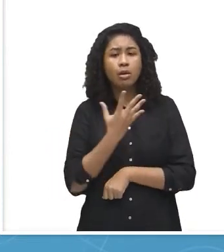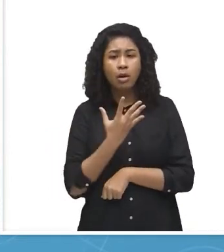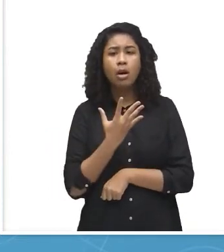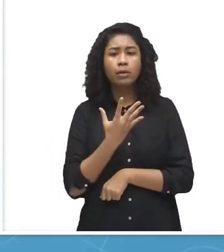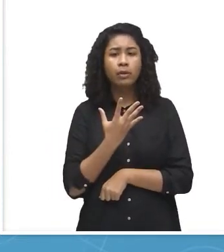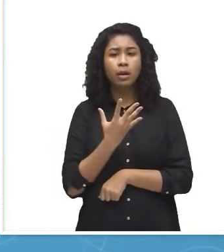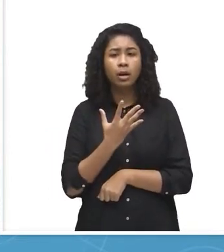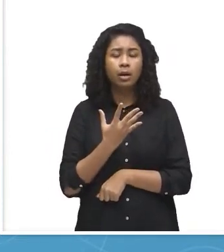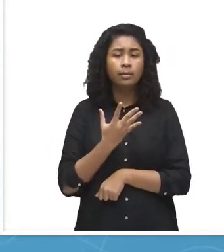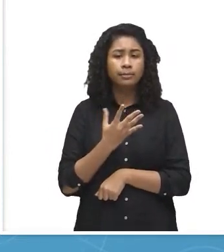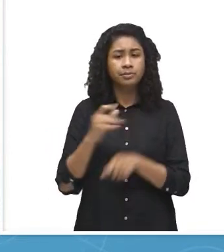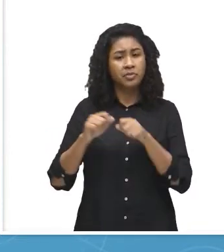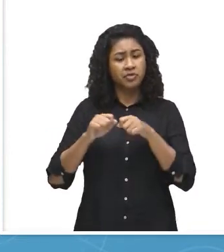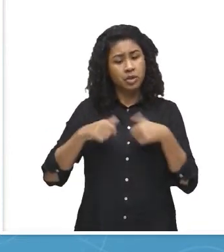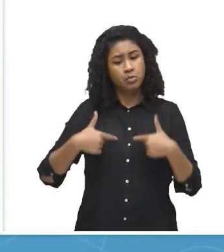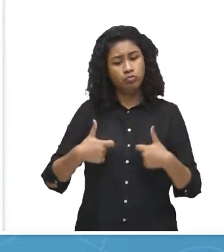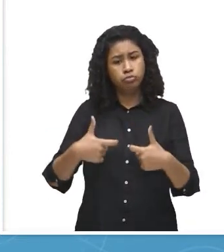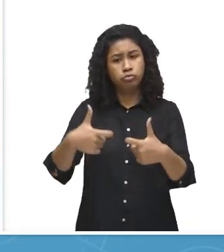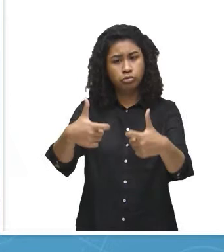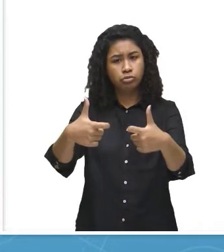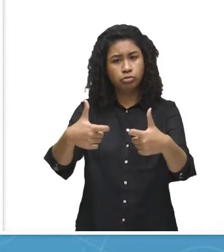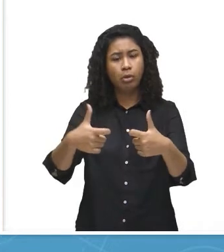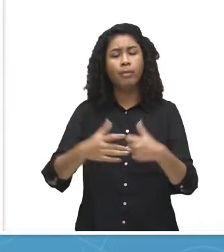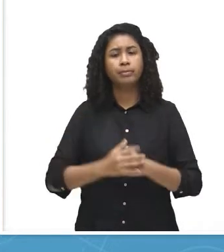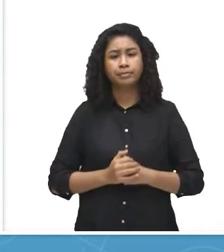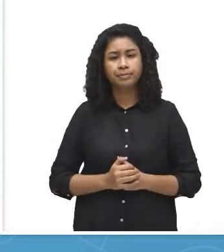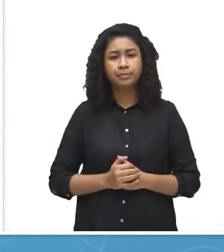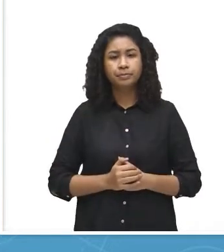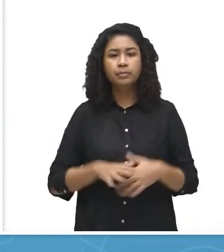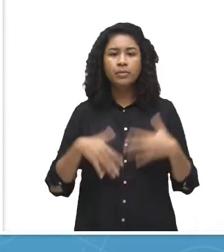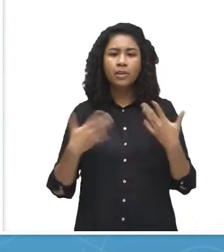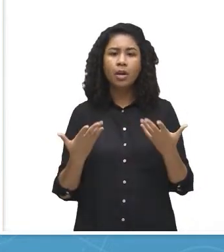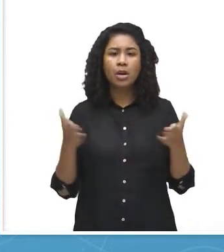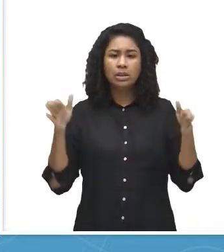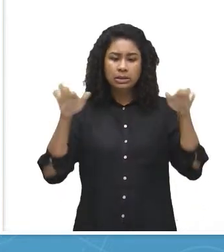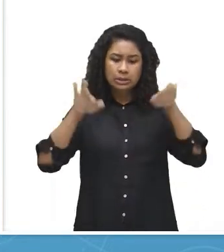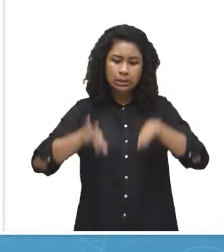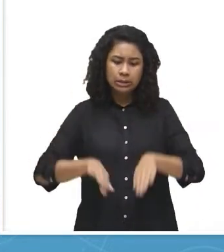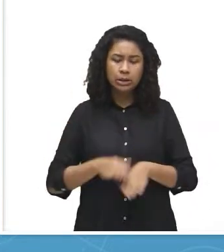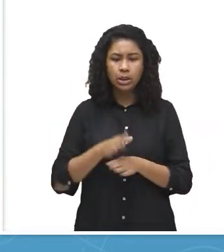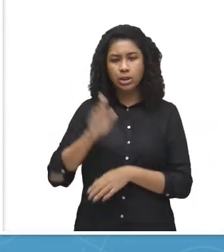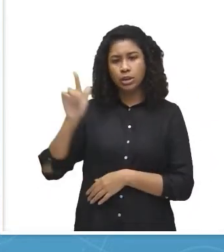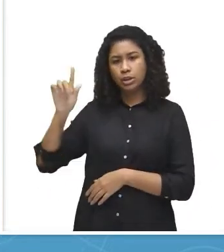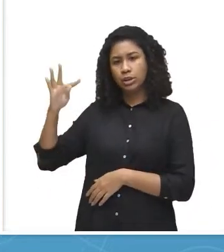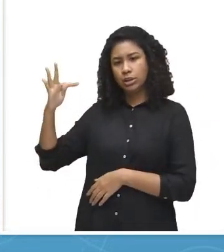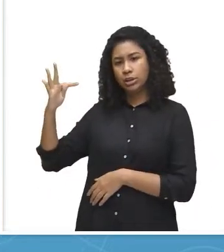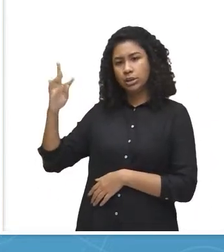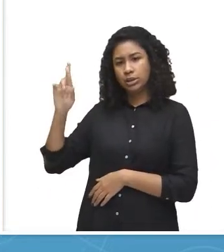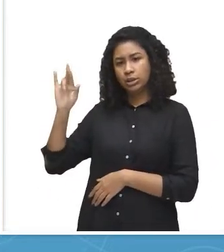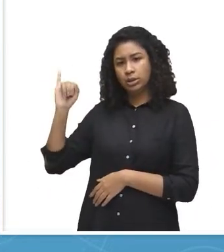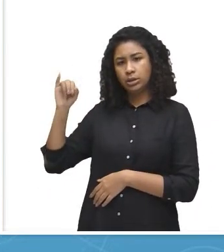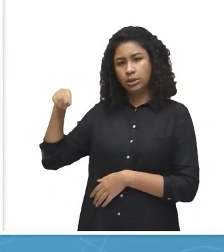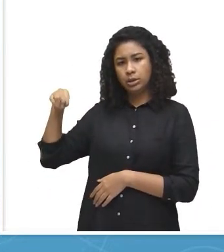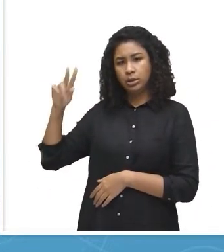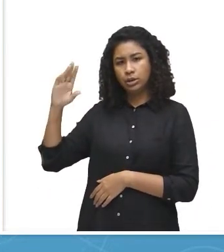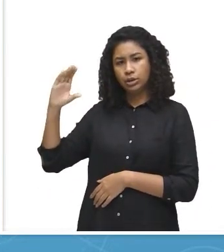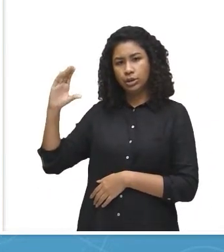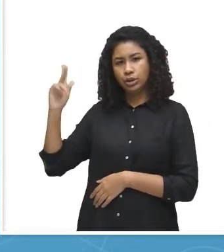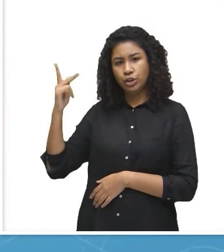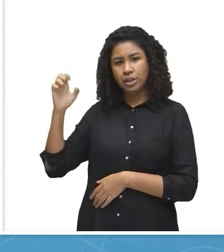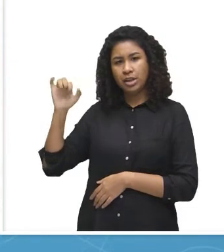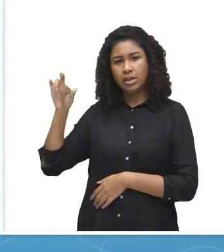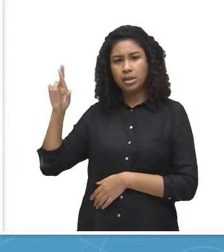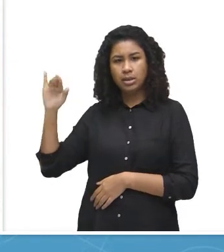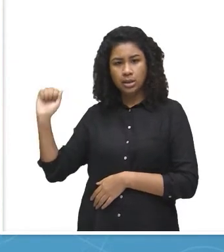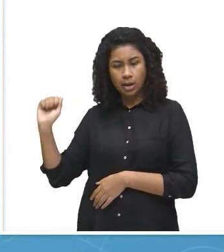E a guerra de trincheiras surgiu nesse momento. O que seria uma trincheira, professor? Vamos ilustrar aqui com a figura o que seria uma trincheira,